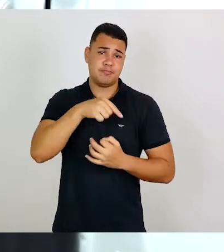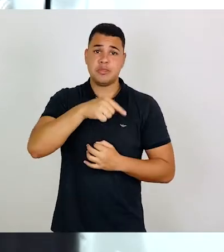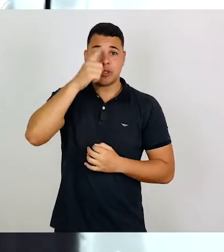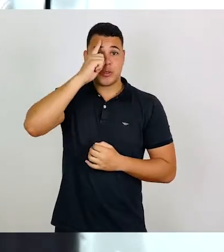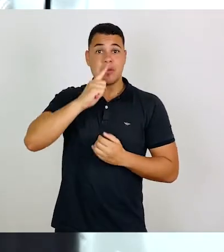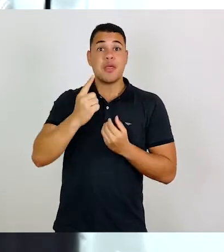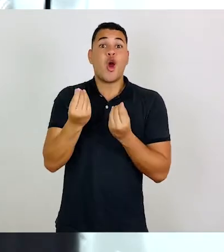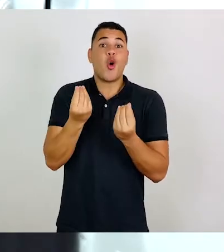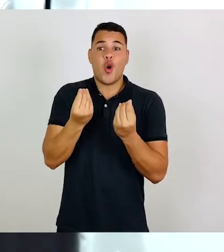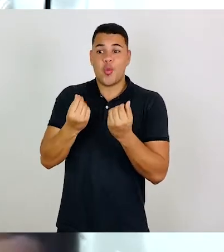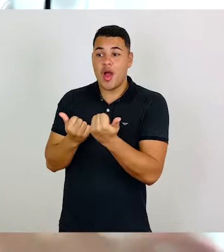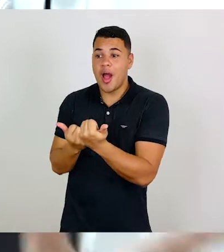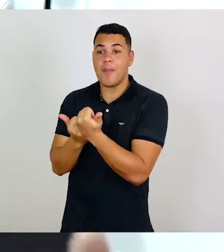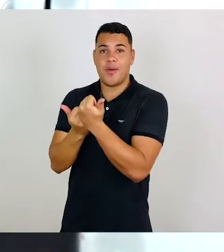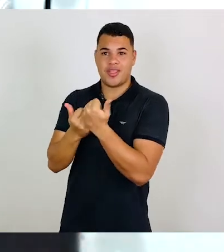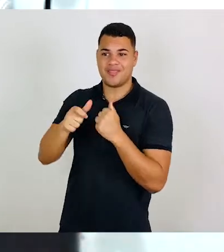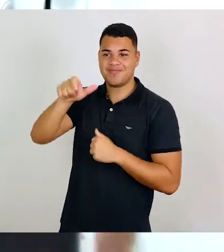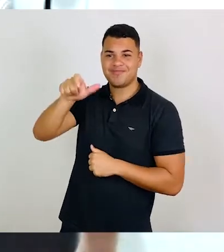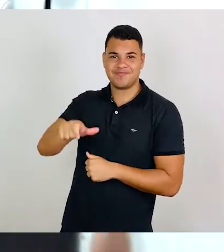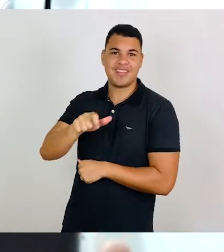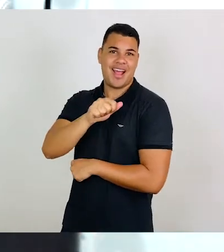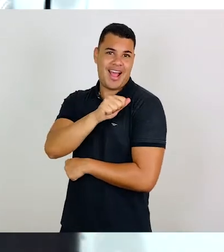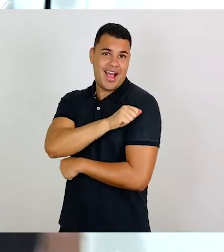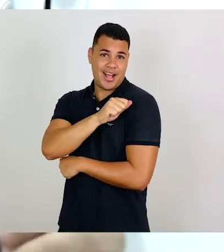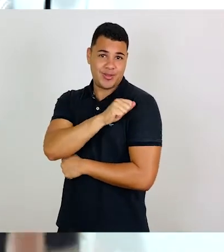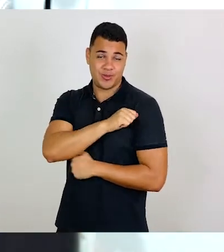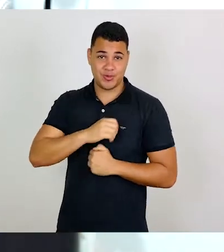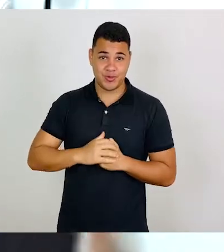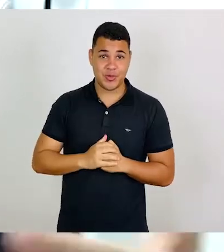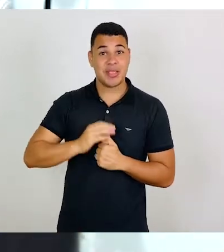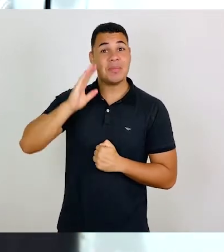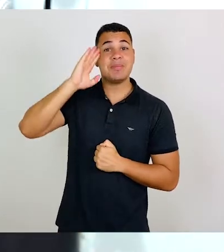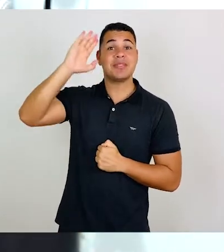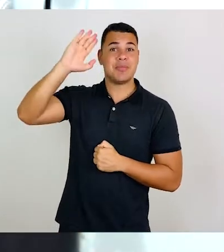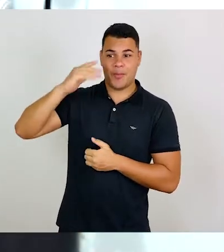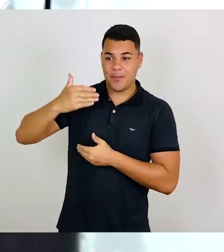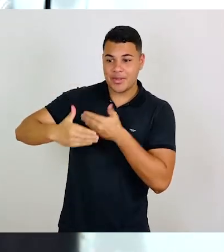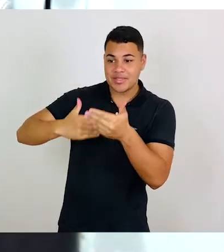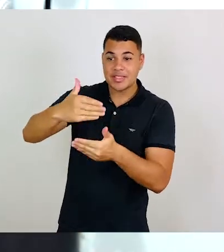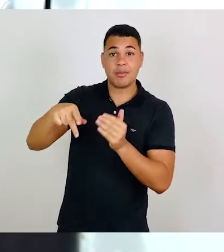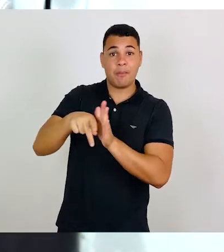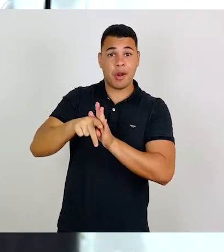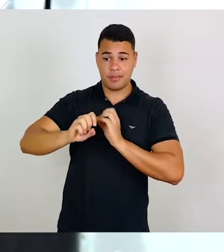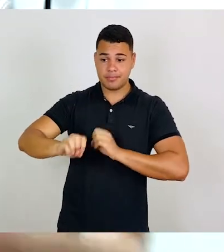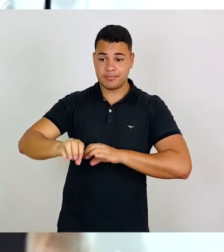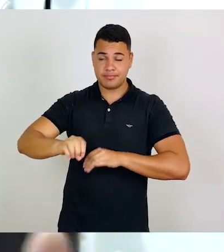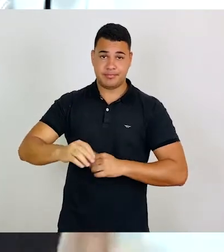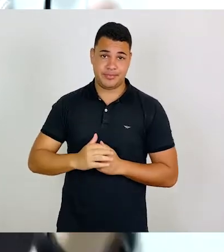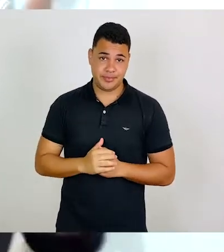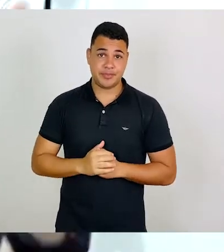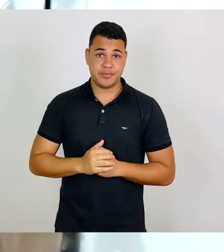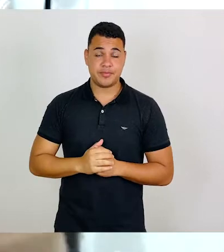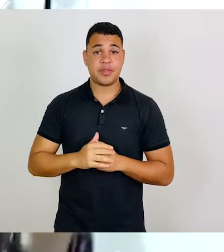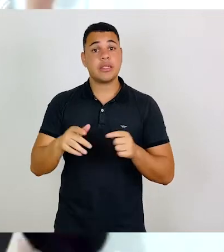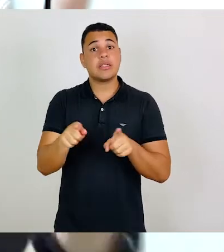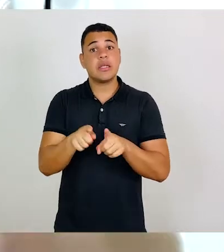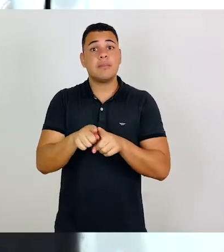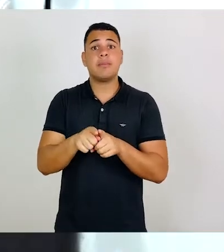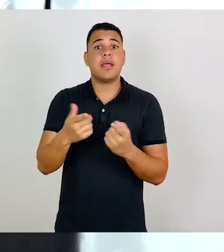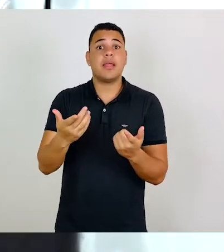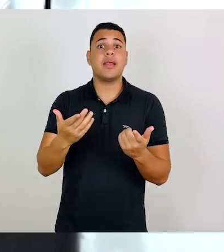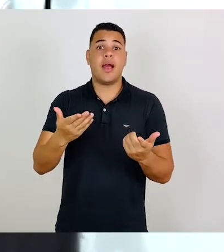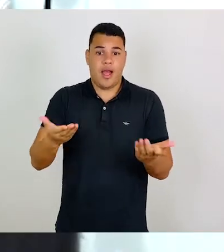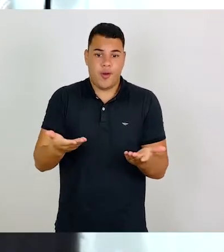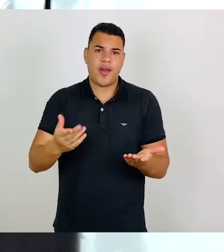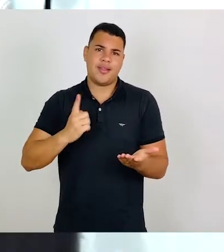aluno, por sua vez, não teve as tecnologias que são importantes para participar desse processo e a família, por sua vez, também